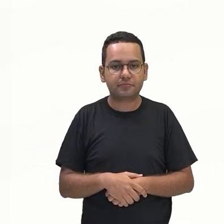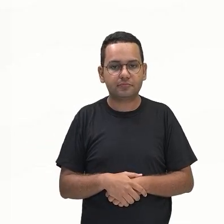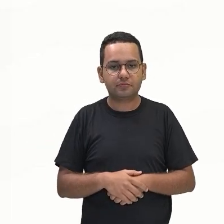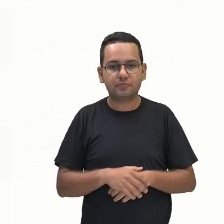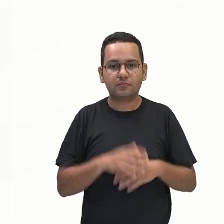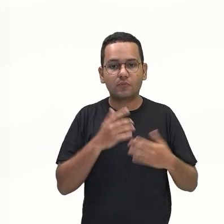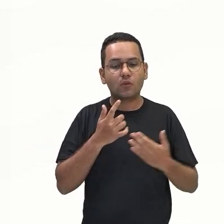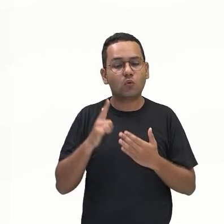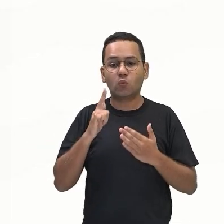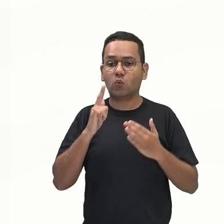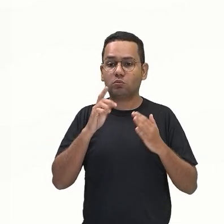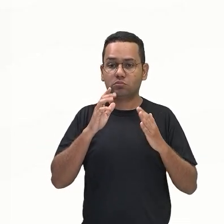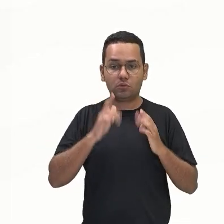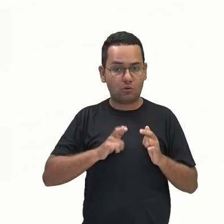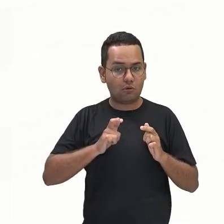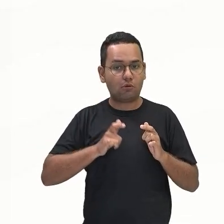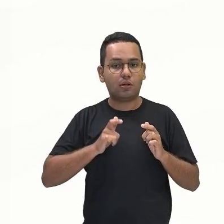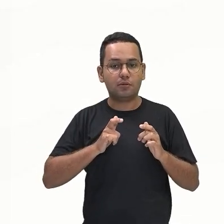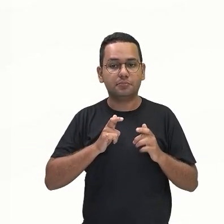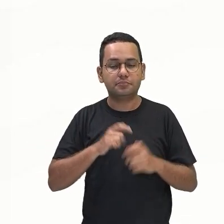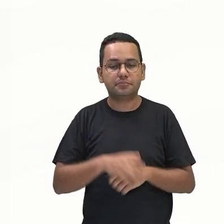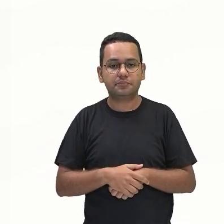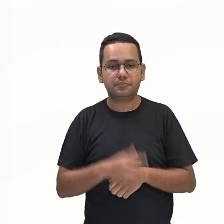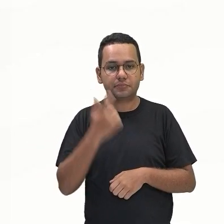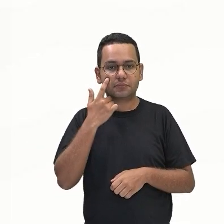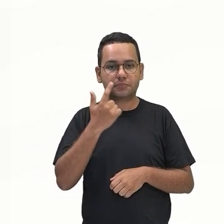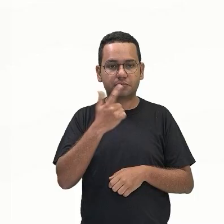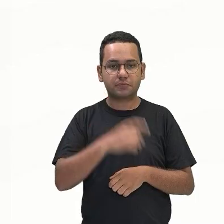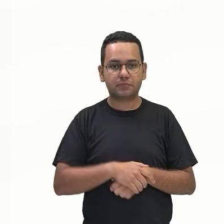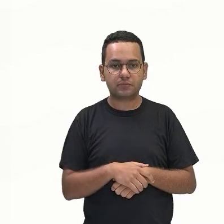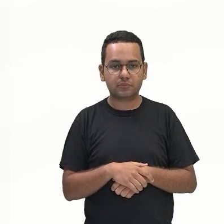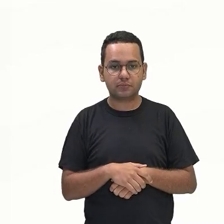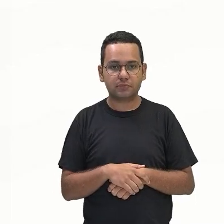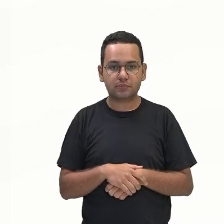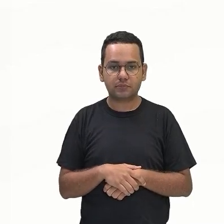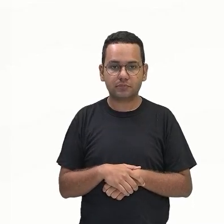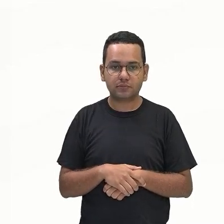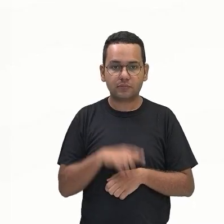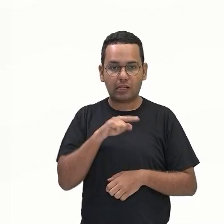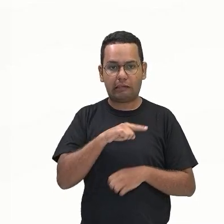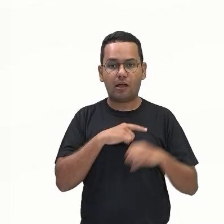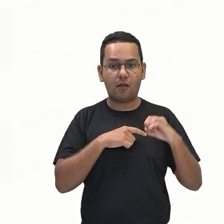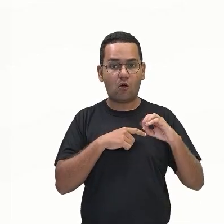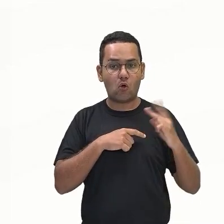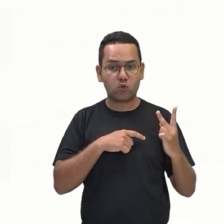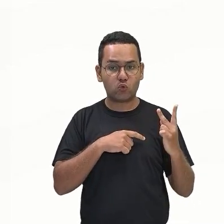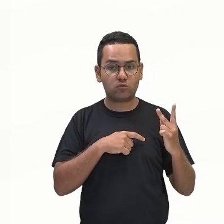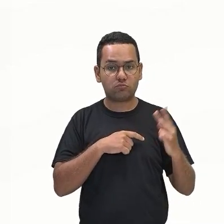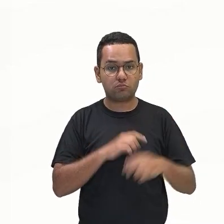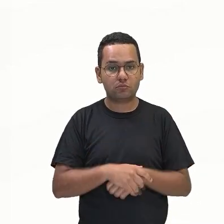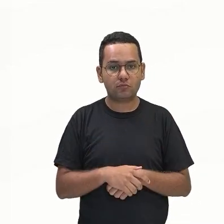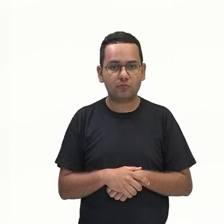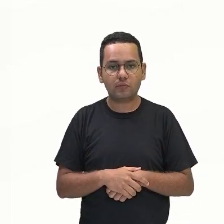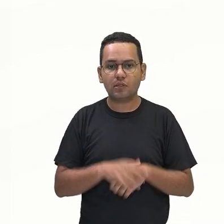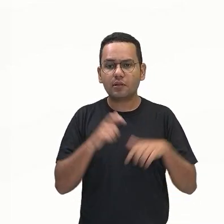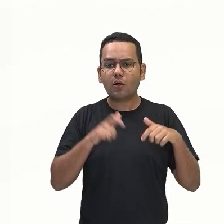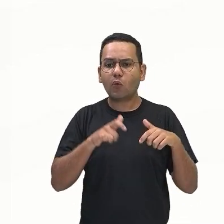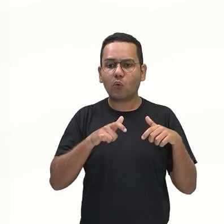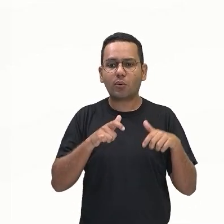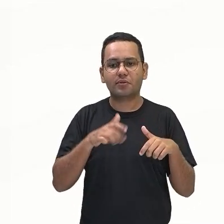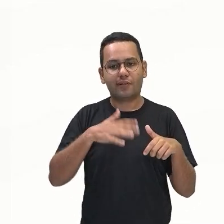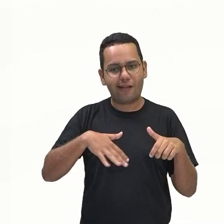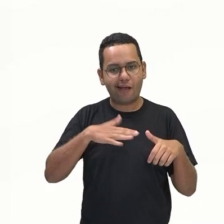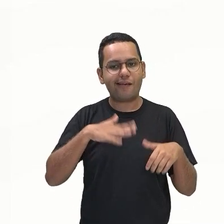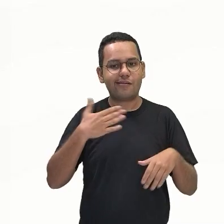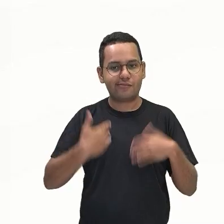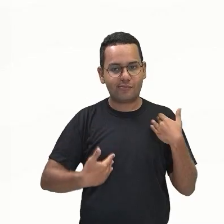lado do coração. Vocês estão vendo aqui, ó, sangue rico em gás carbônico, ó, vindo da onde, gente? Do corpo, né?